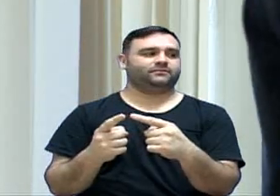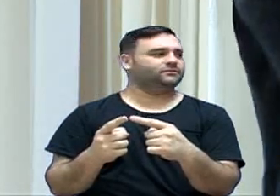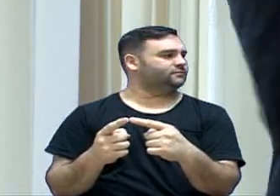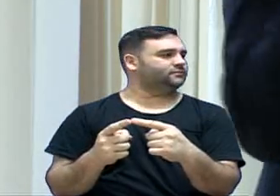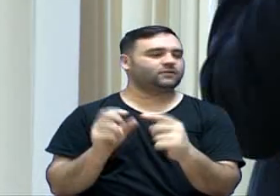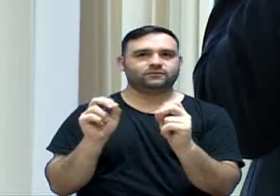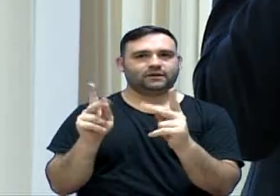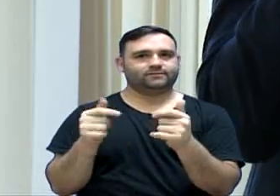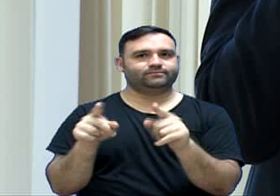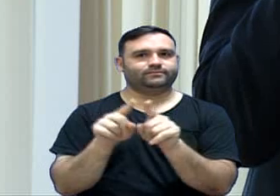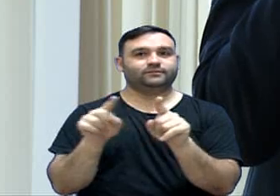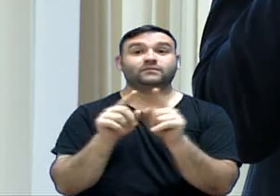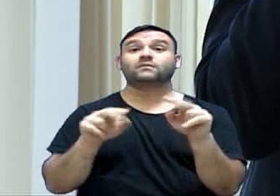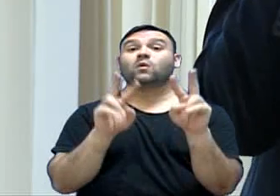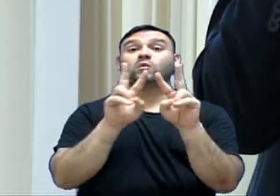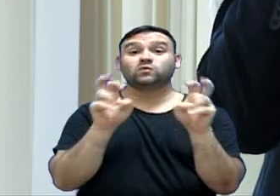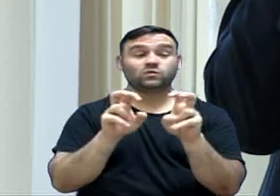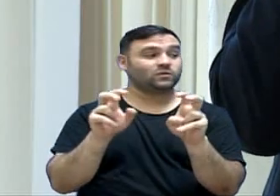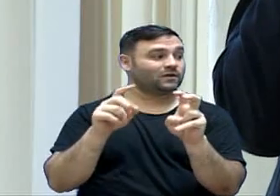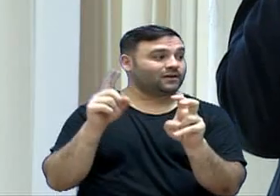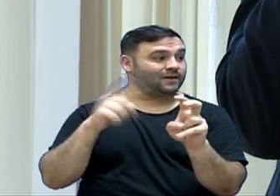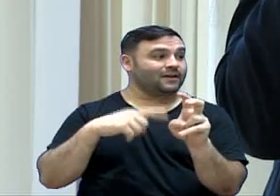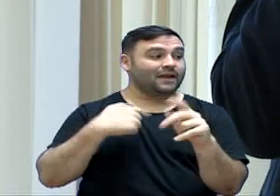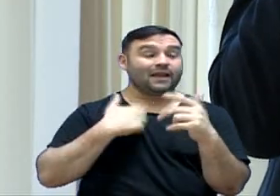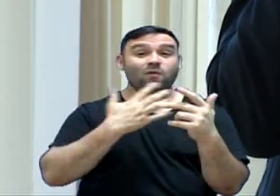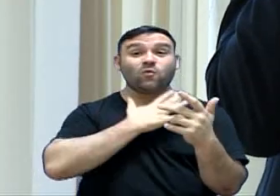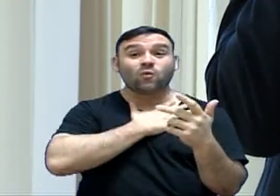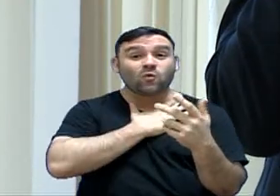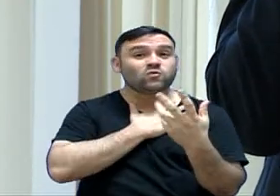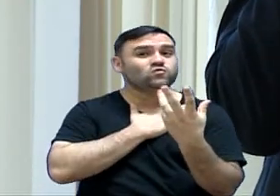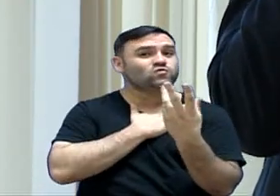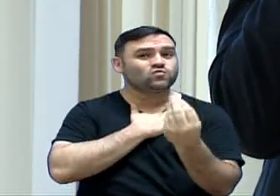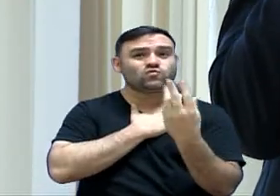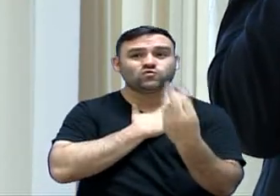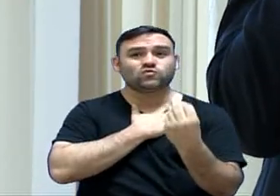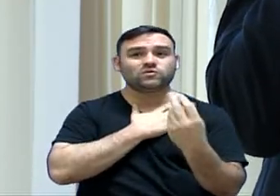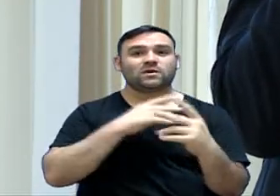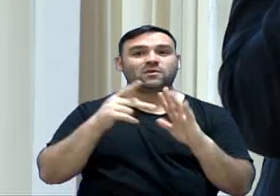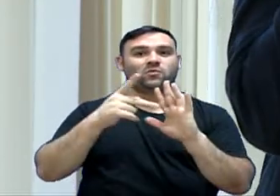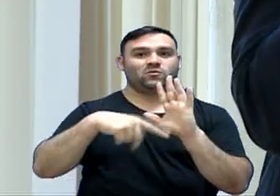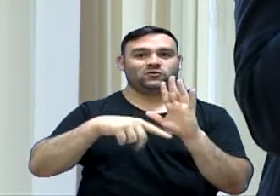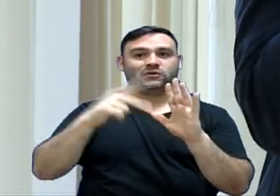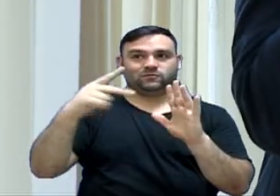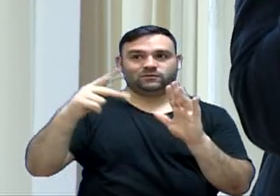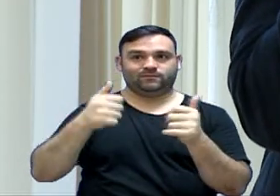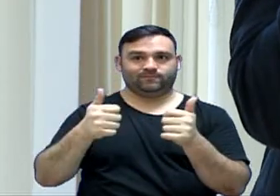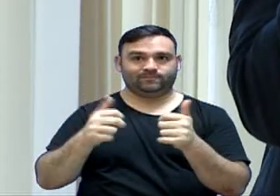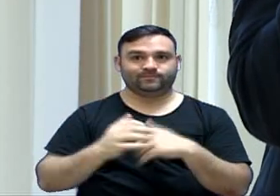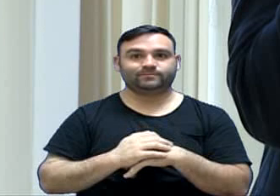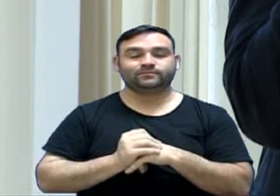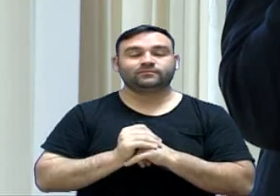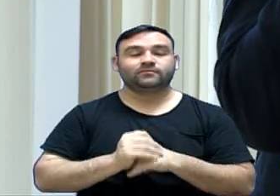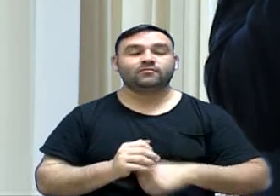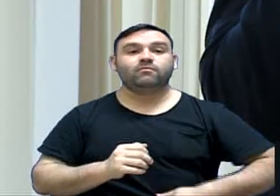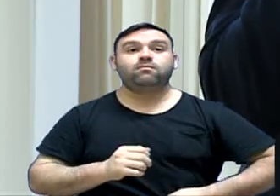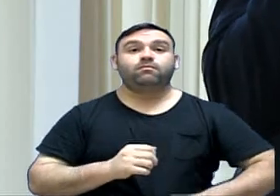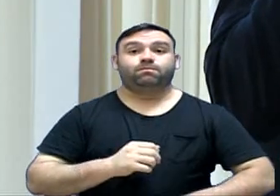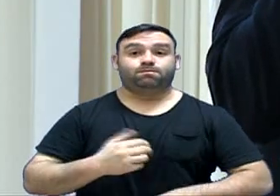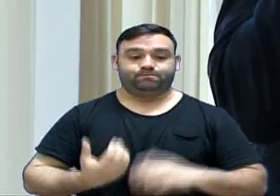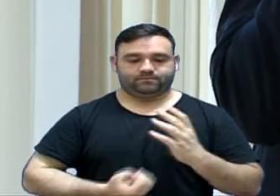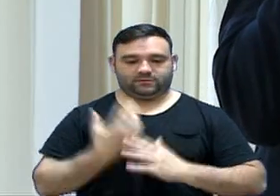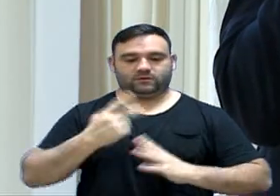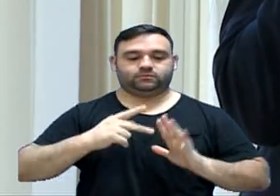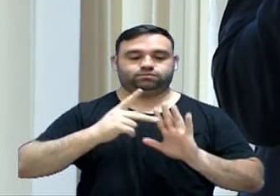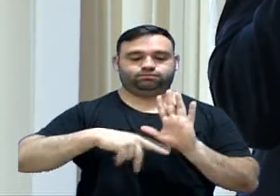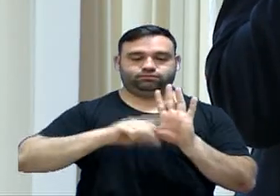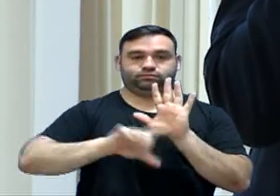Tá bom. Porque esse assunto é um assunto que me interessa muito, esse projeto de Vossa Excelência. Ele criou um projeto